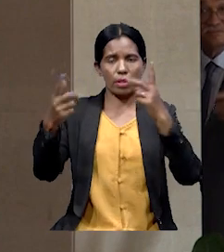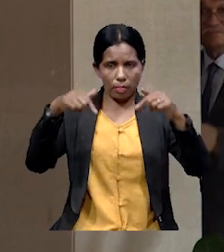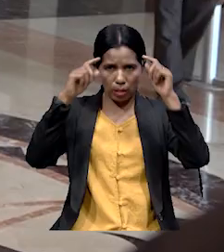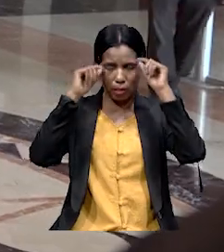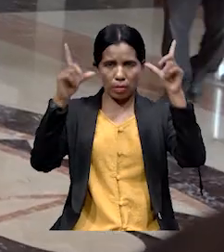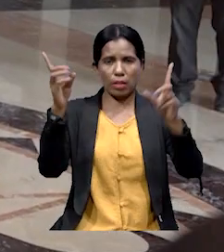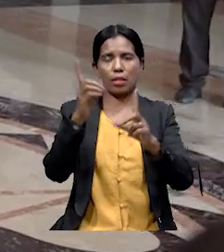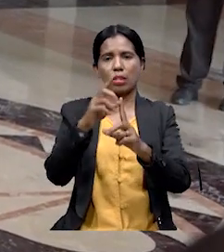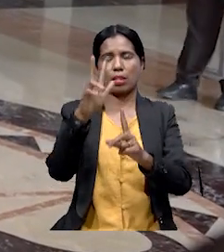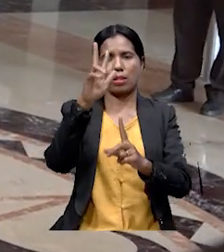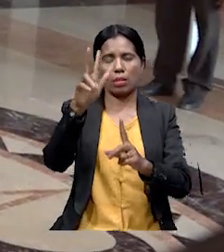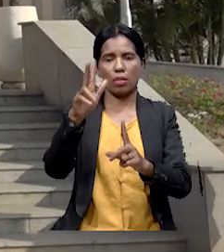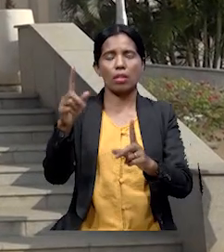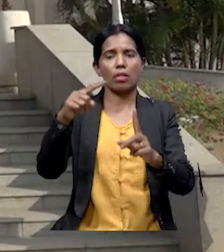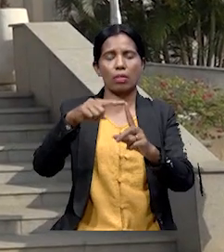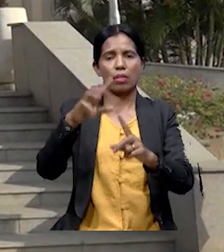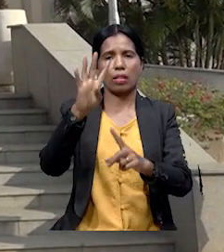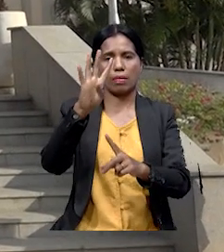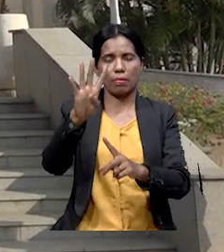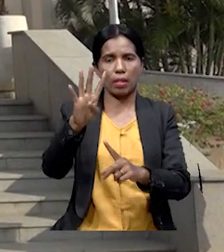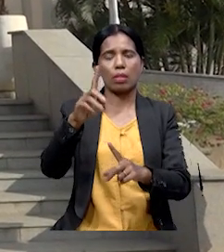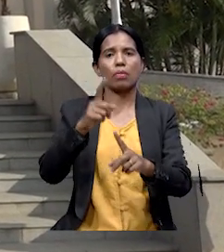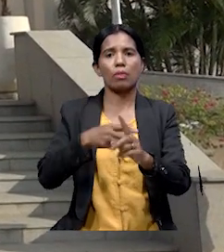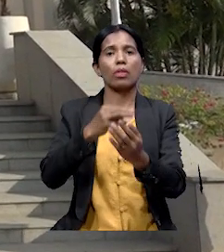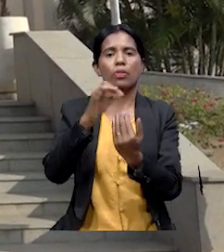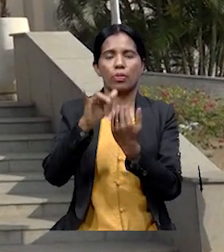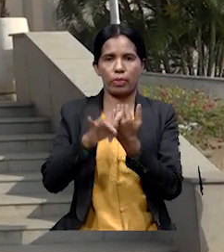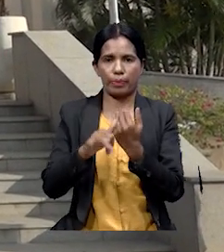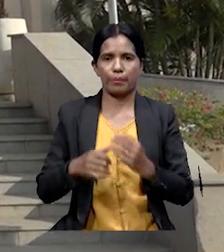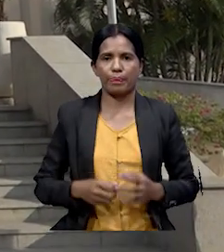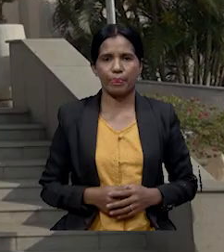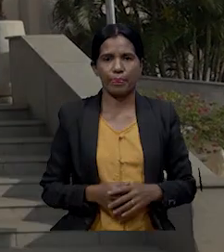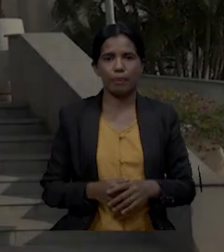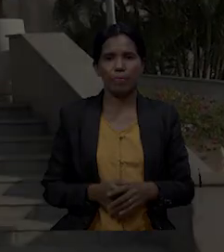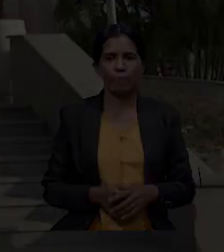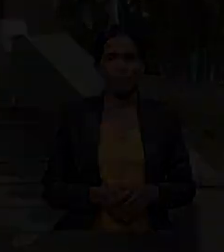a loron tolu to oloron hat fulan junho. Bem-vinda, Ximenes, GMN.